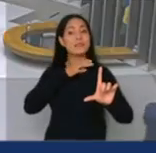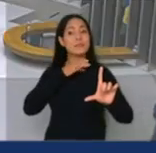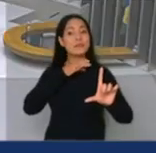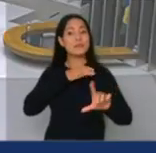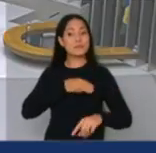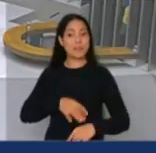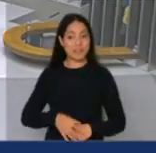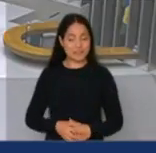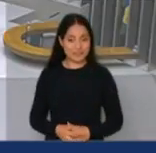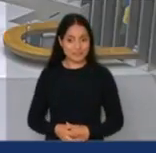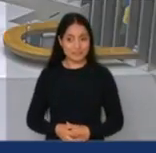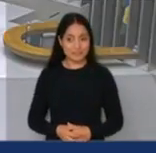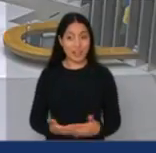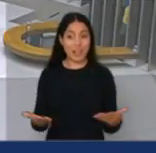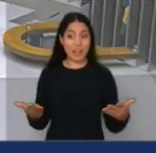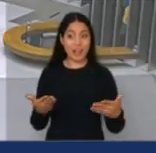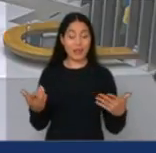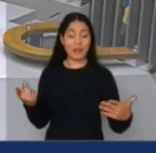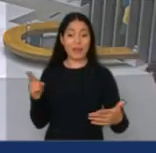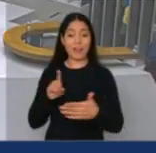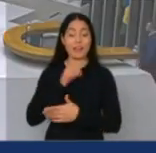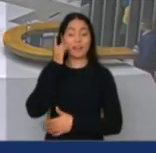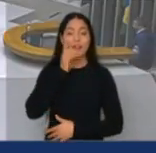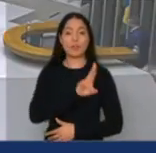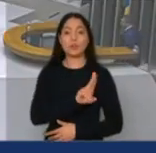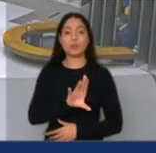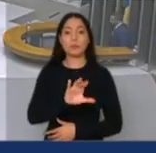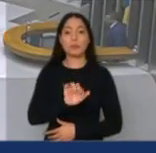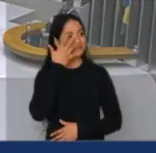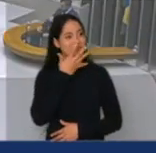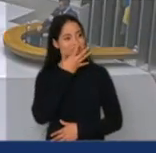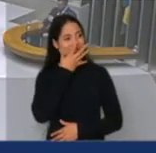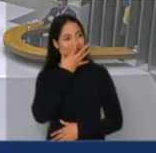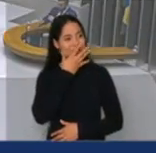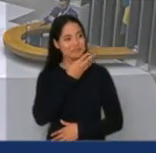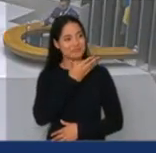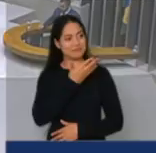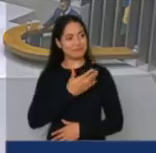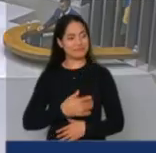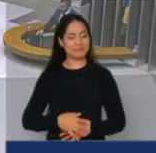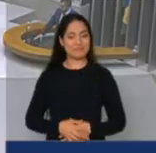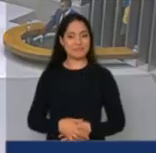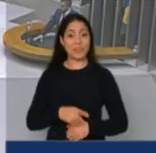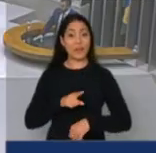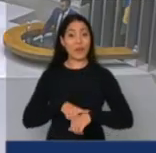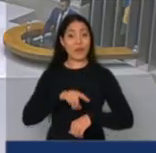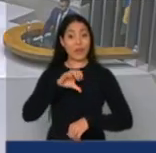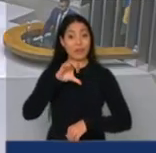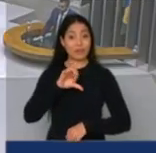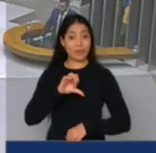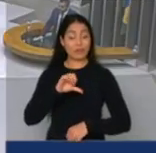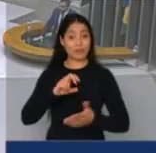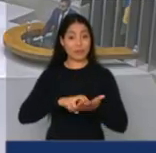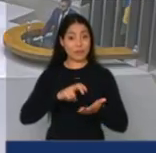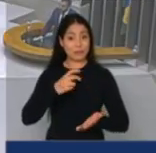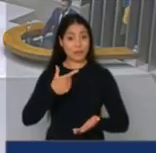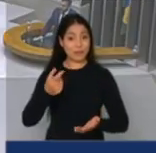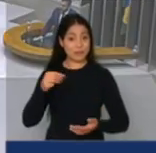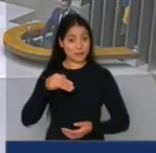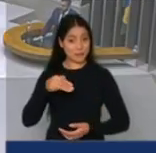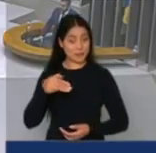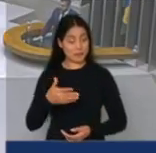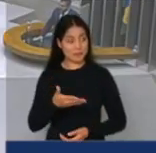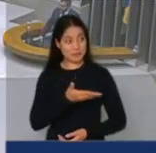e desempatou o deputado Carlos Jorge para o seu pronunciamento 9:21 dia a todos que nos